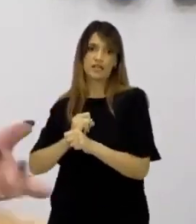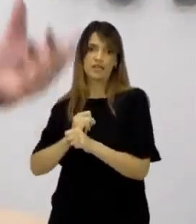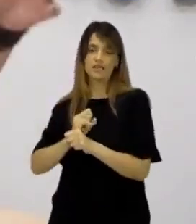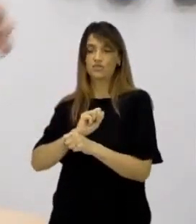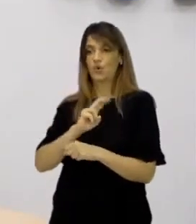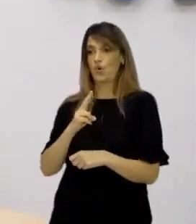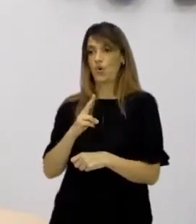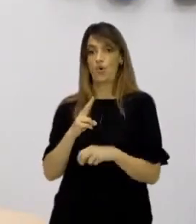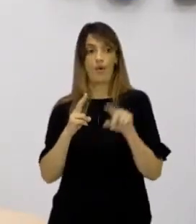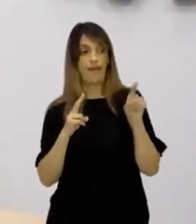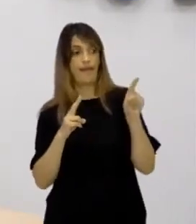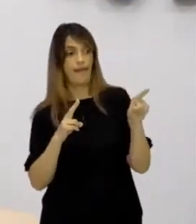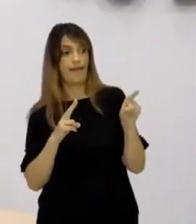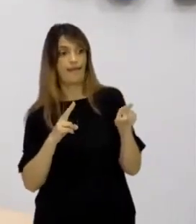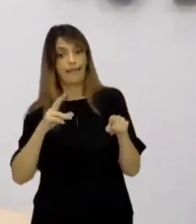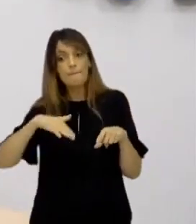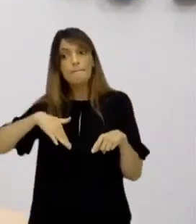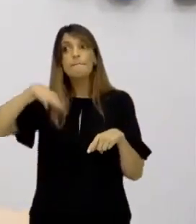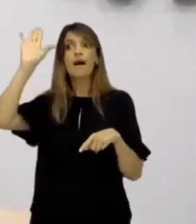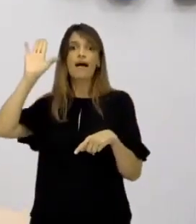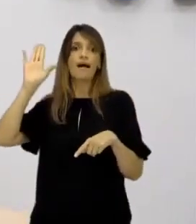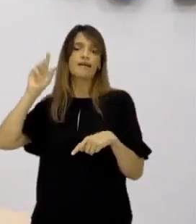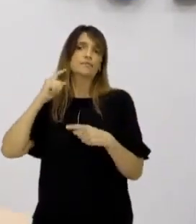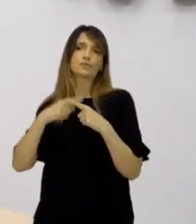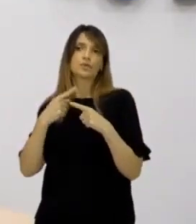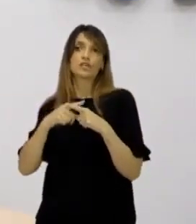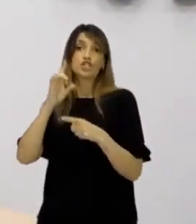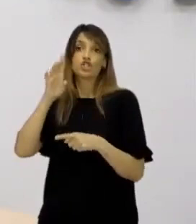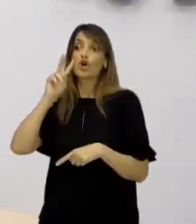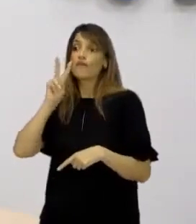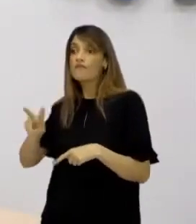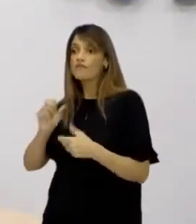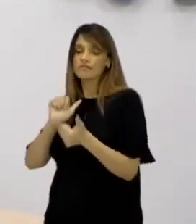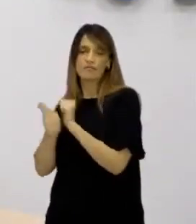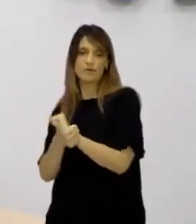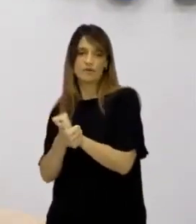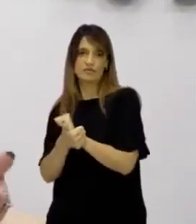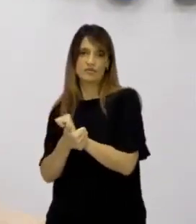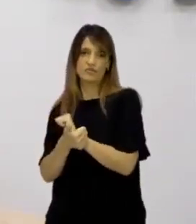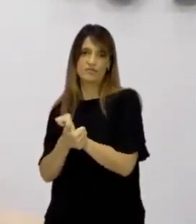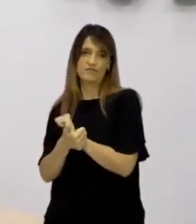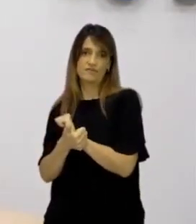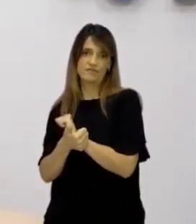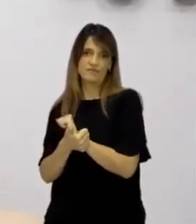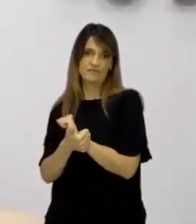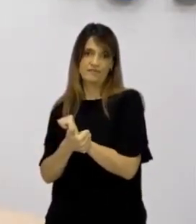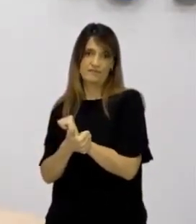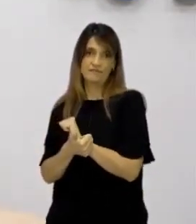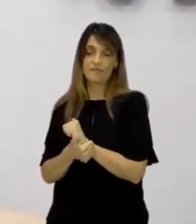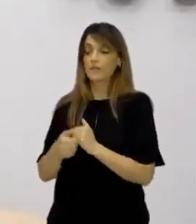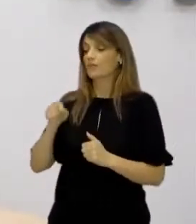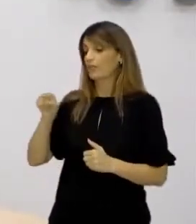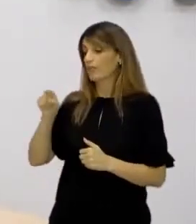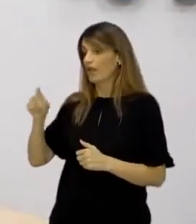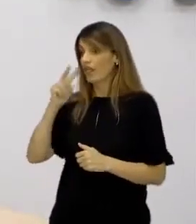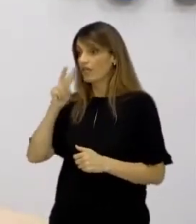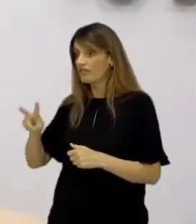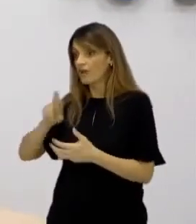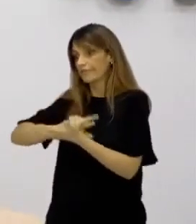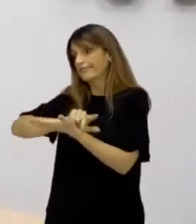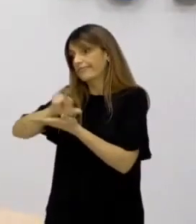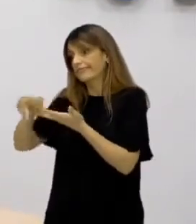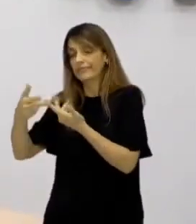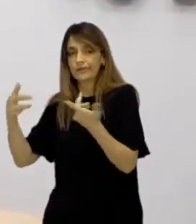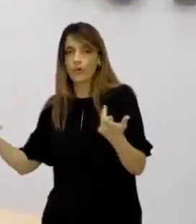esportivo. Então, eles não podem ter ali, você ganha um benefício por causa disso, você perde um benefício por causa